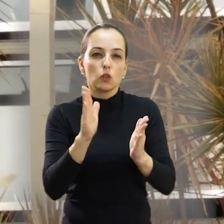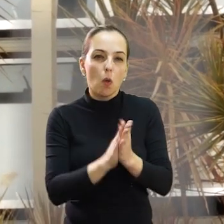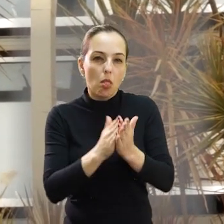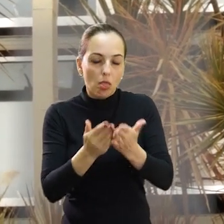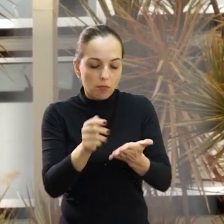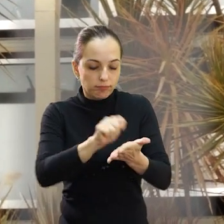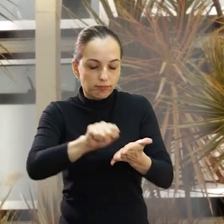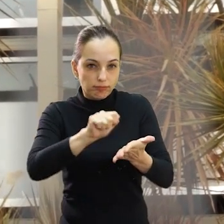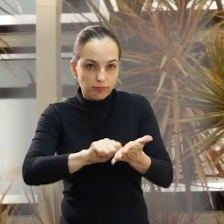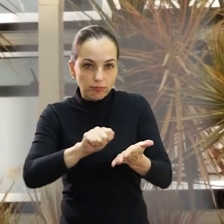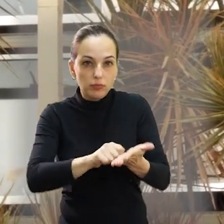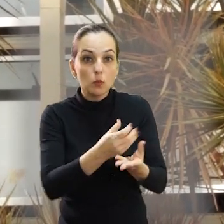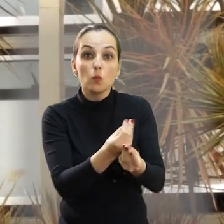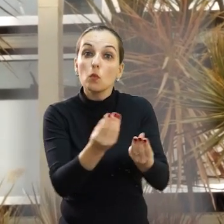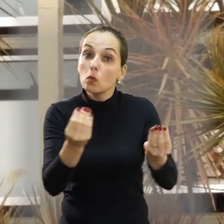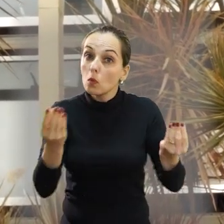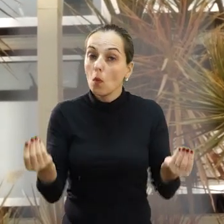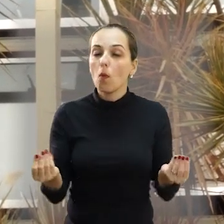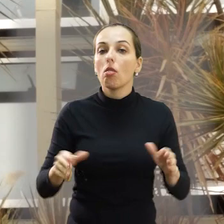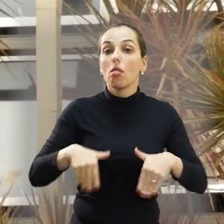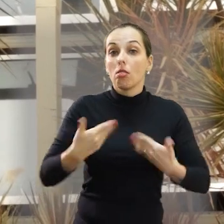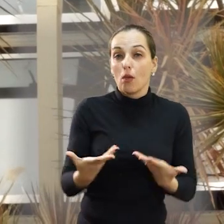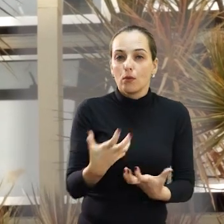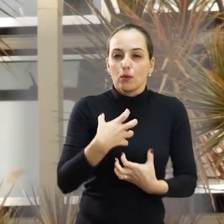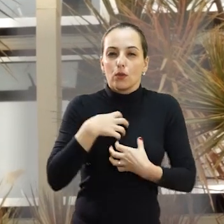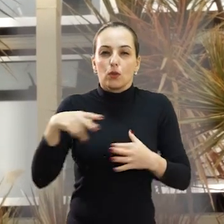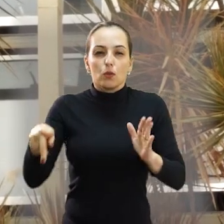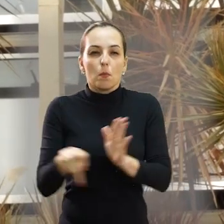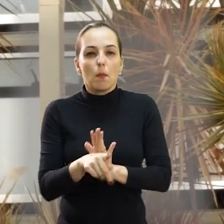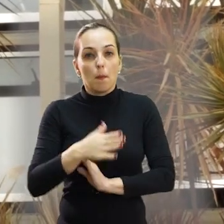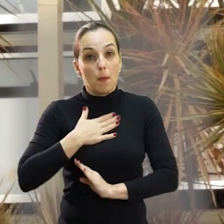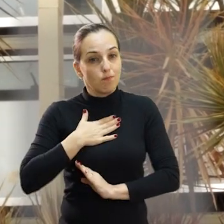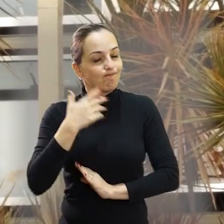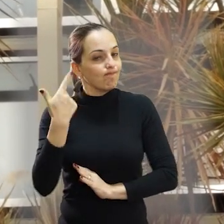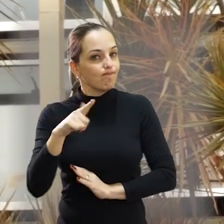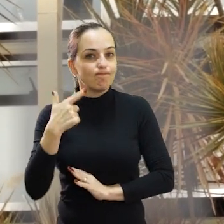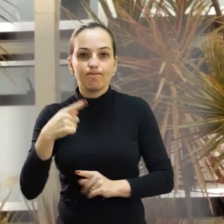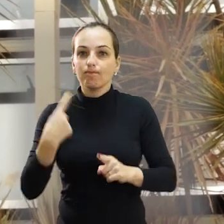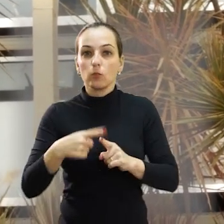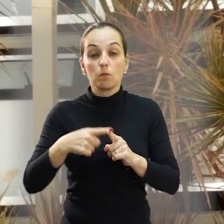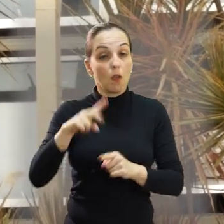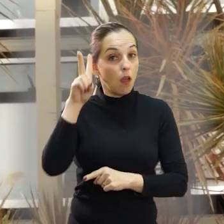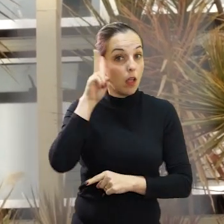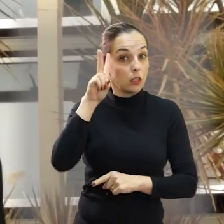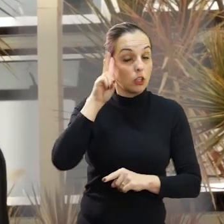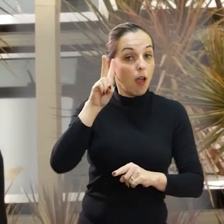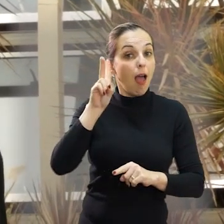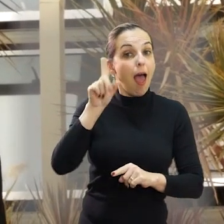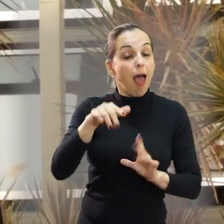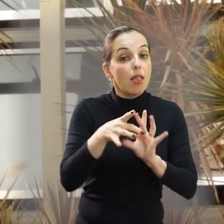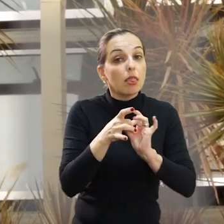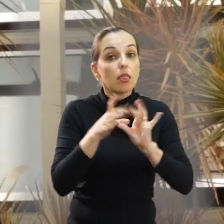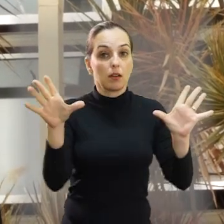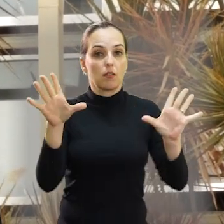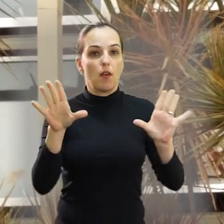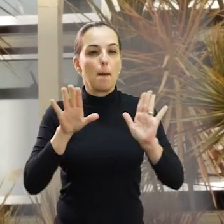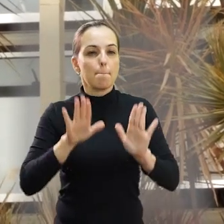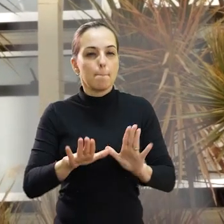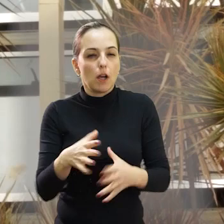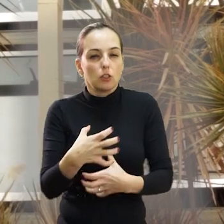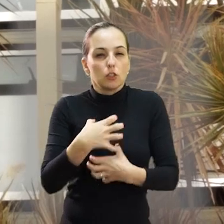os autores, os escritores, que são tantos. Então eu não tenho um estilo, mesmo porque as histórias são livres,